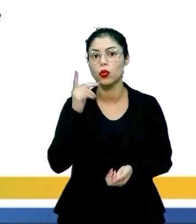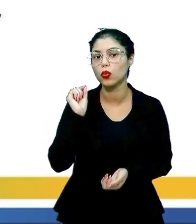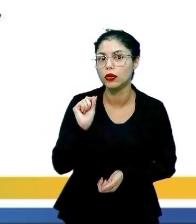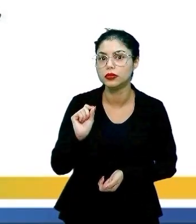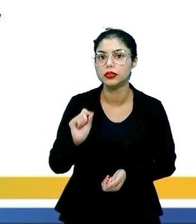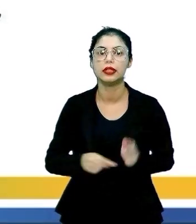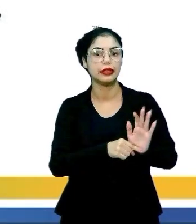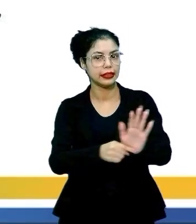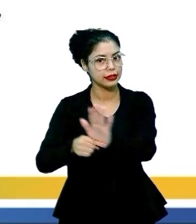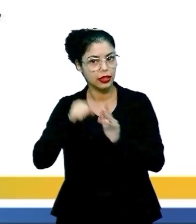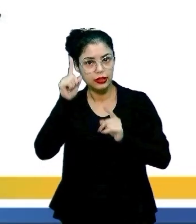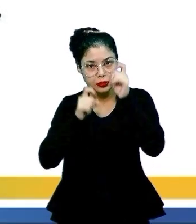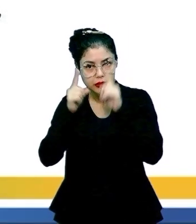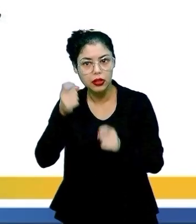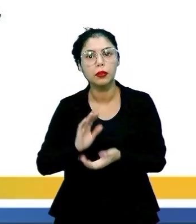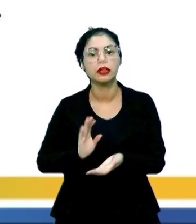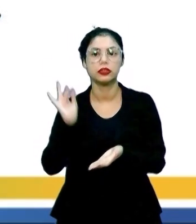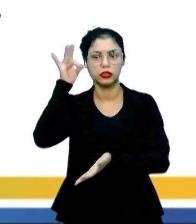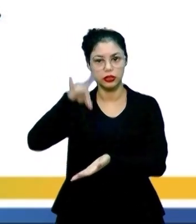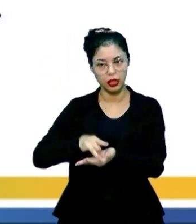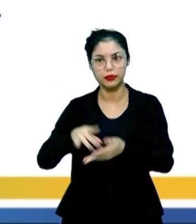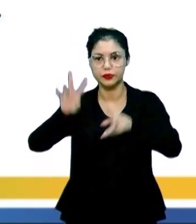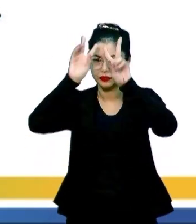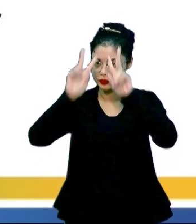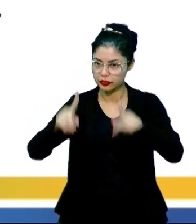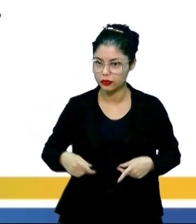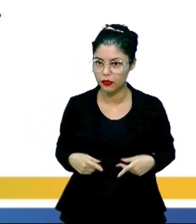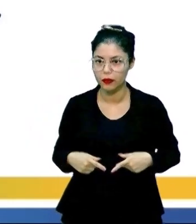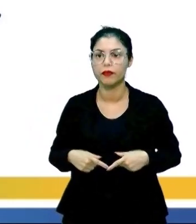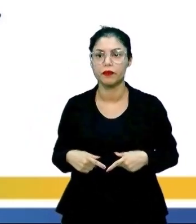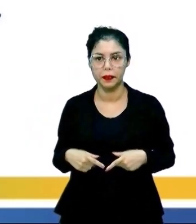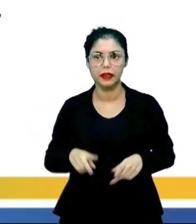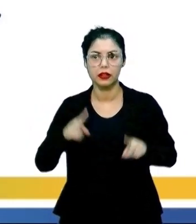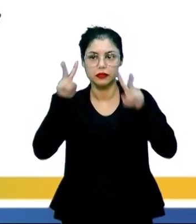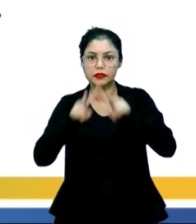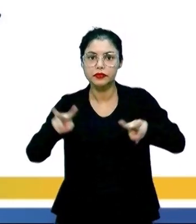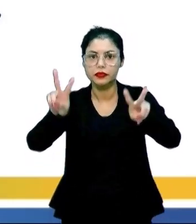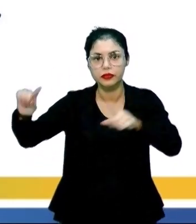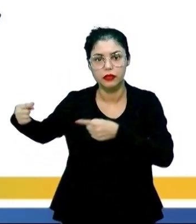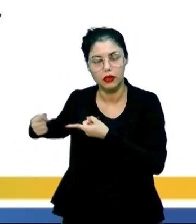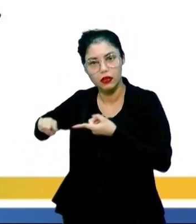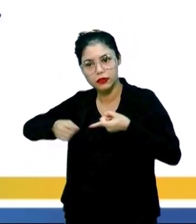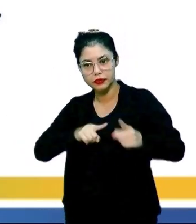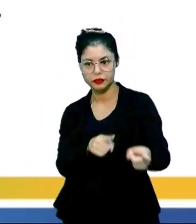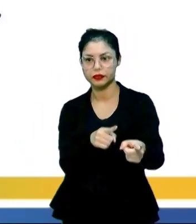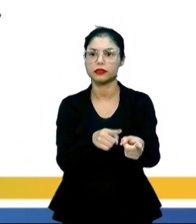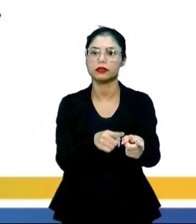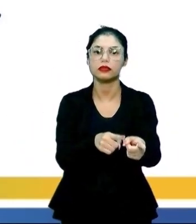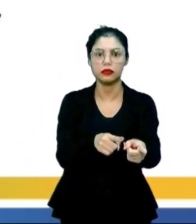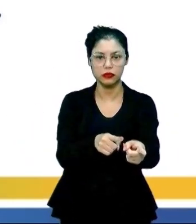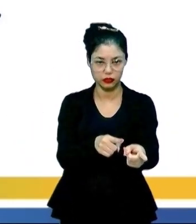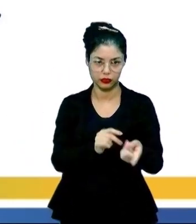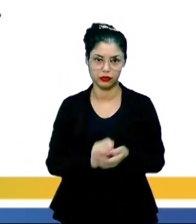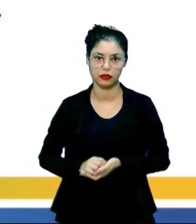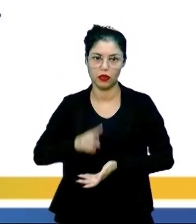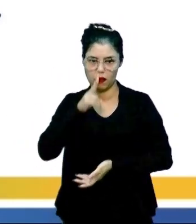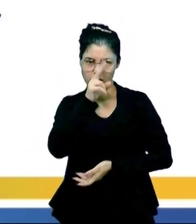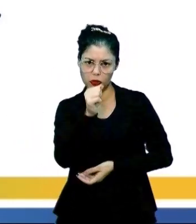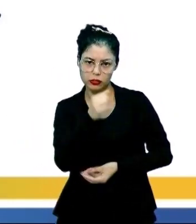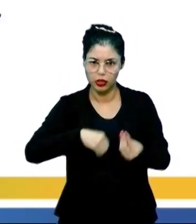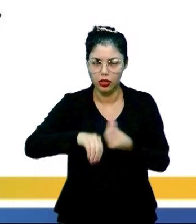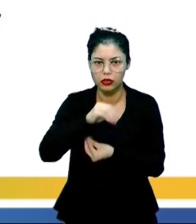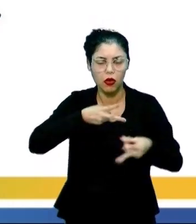quê? Que apresenta uma expressão bastante real à figura humana, e realmente isso é correto, e visa provocar